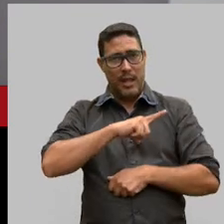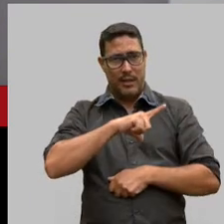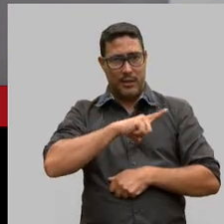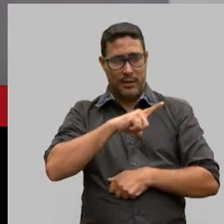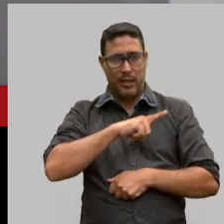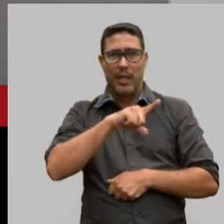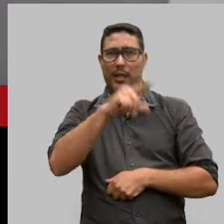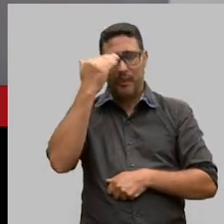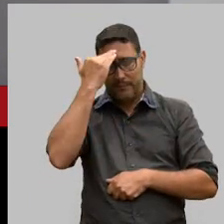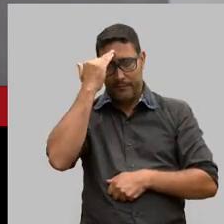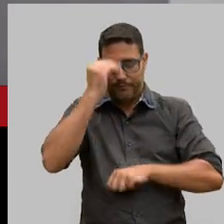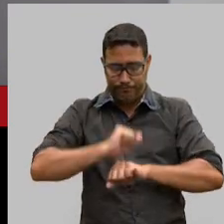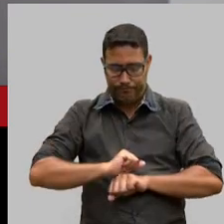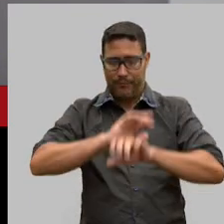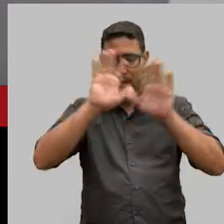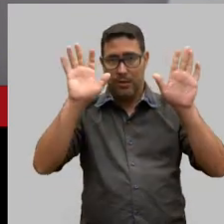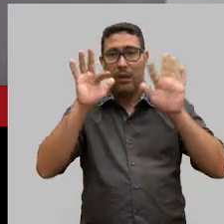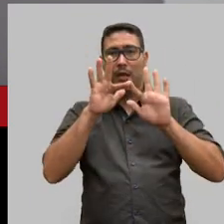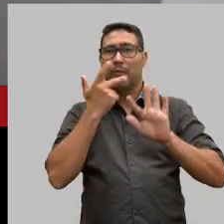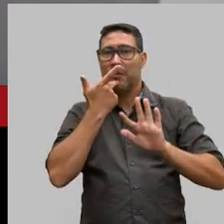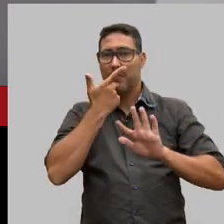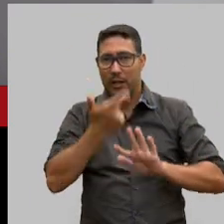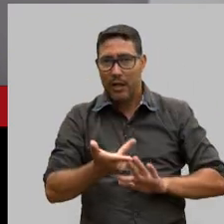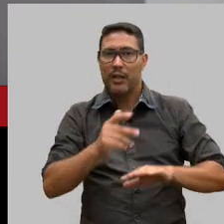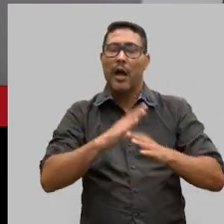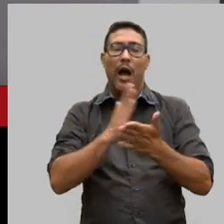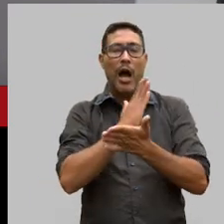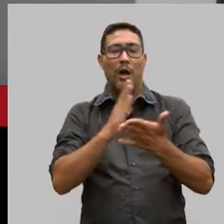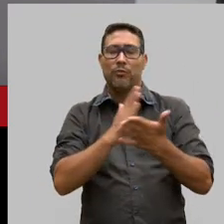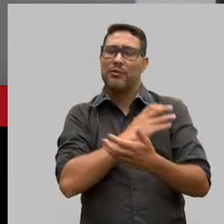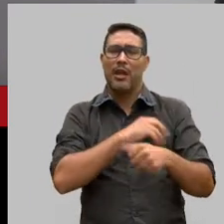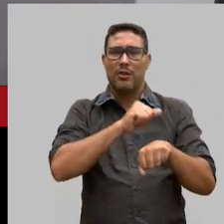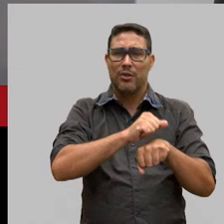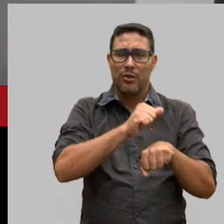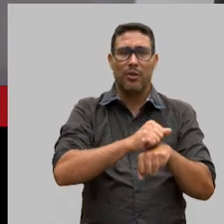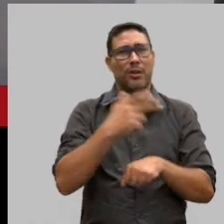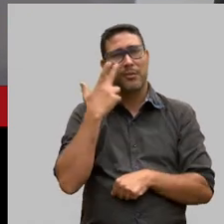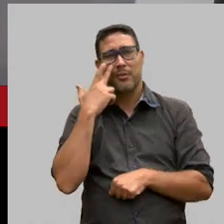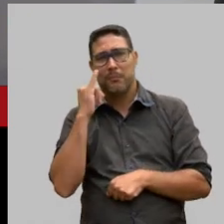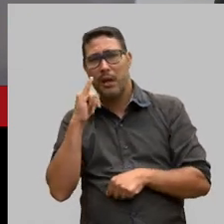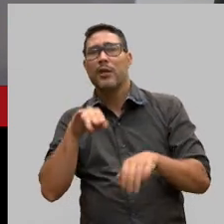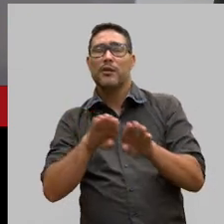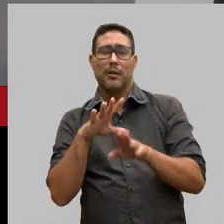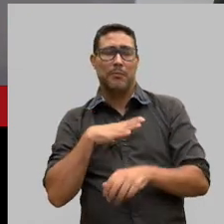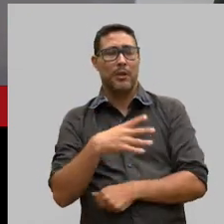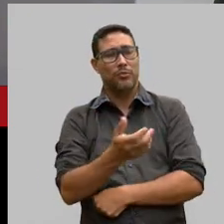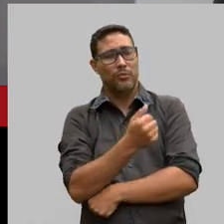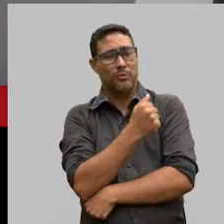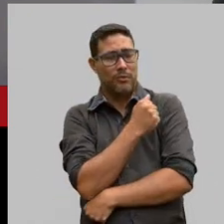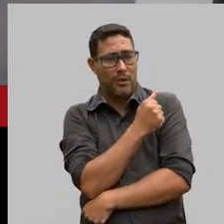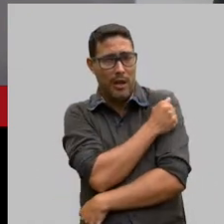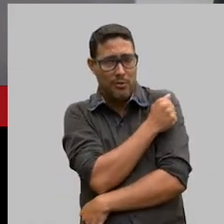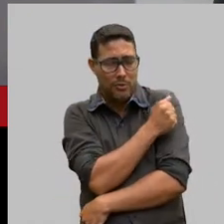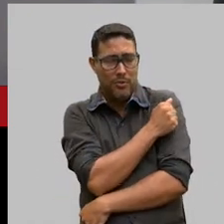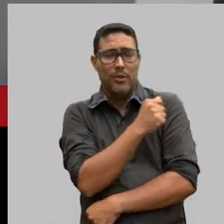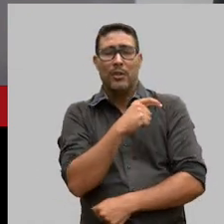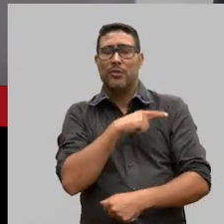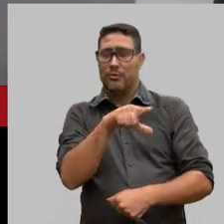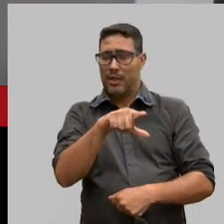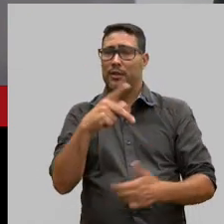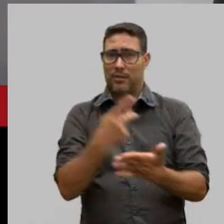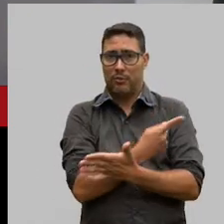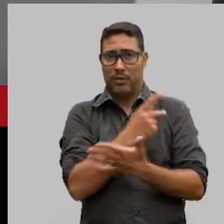como algumas vezes foi falado aqui na mesa sobre a ignorância dos pais até mesmo dos alunos hoje nessa situação Então